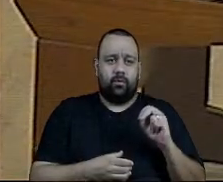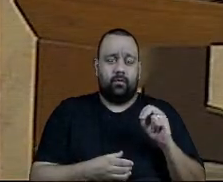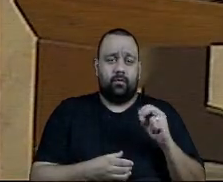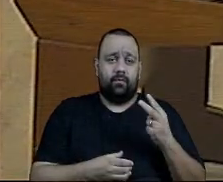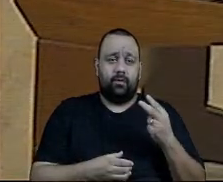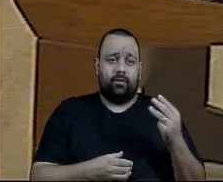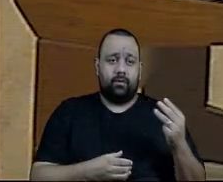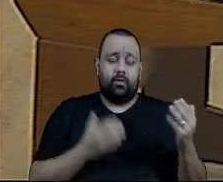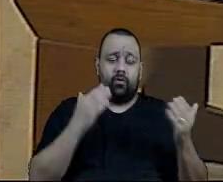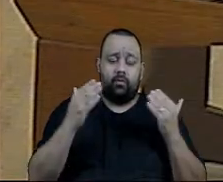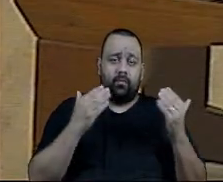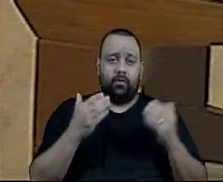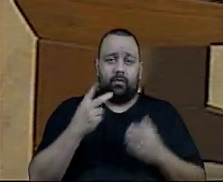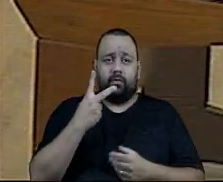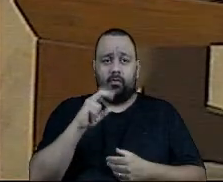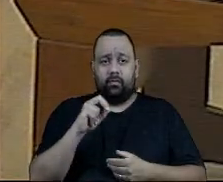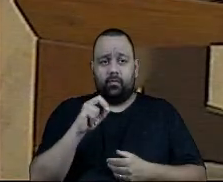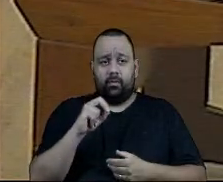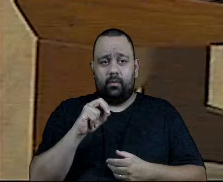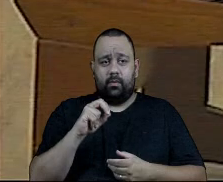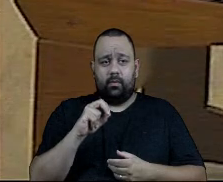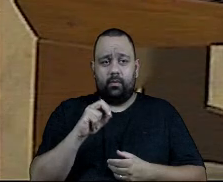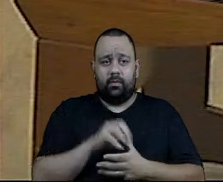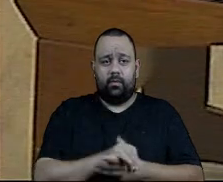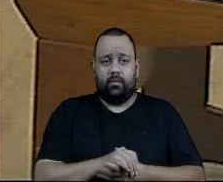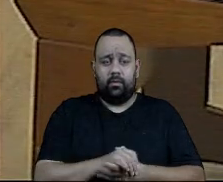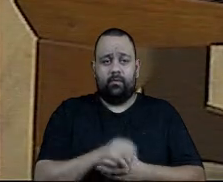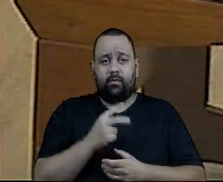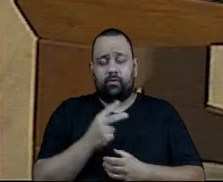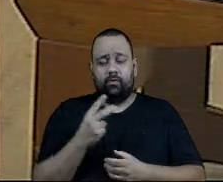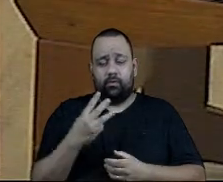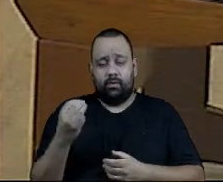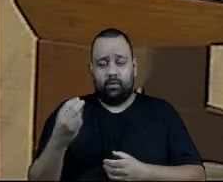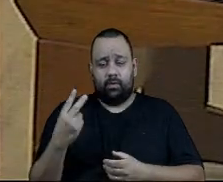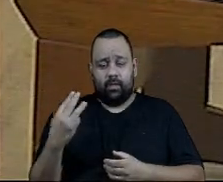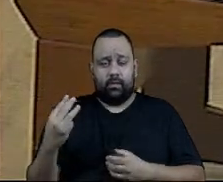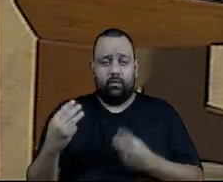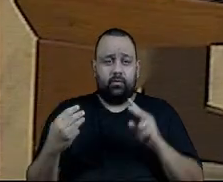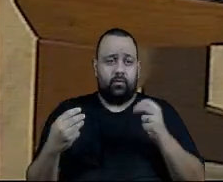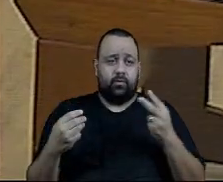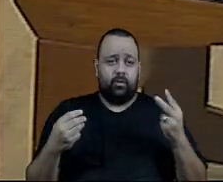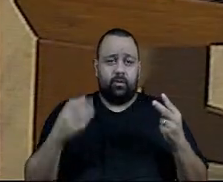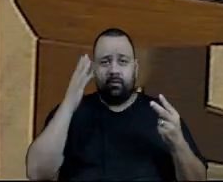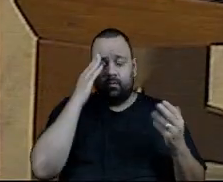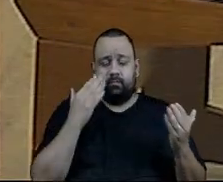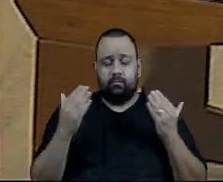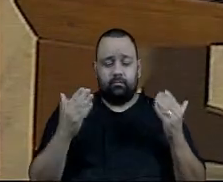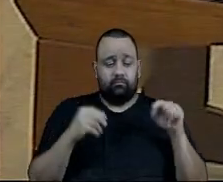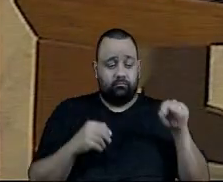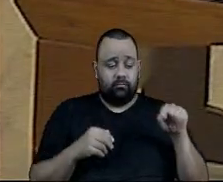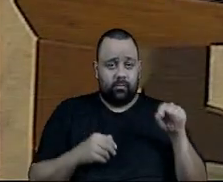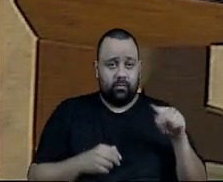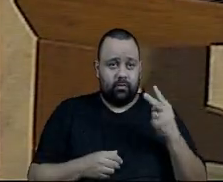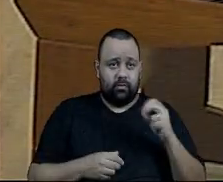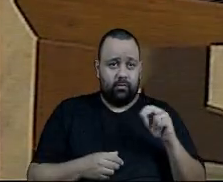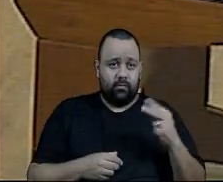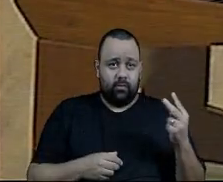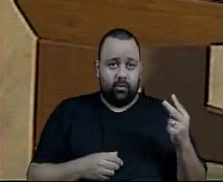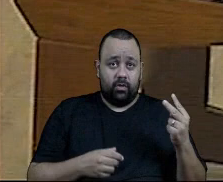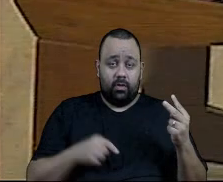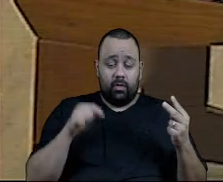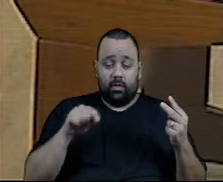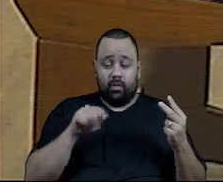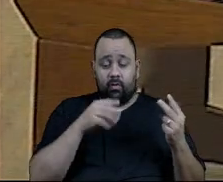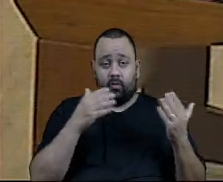de 2023, com 2022. E aí você vai poder verificar o quanto foi gasto no